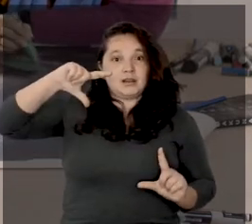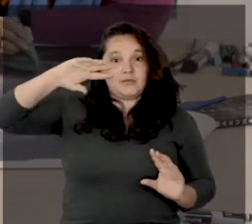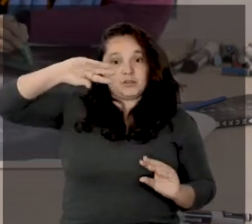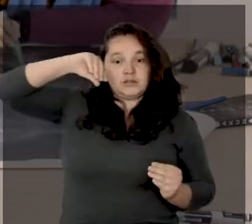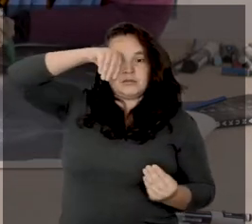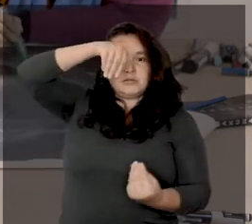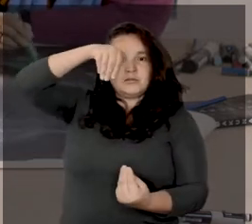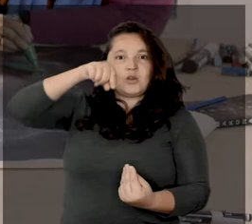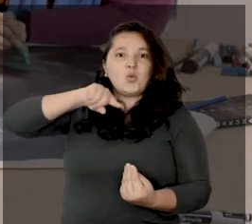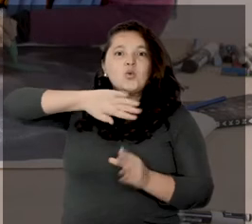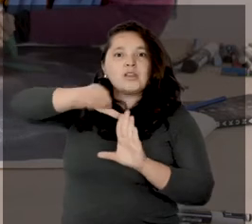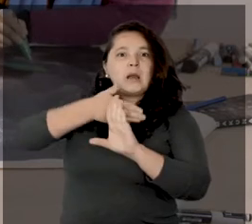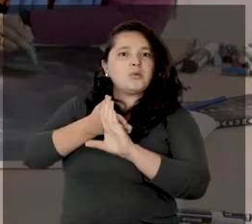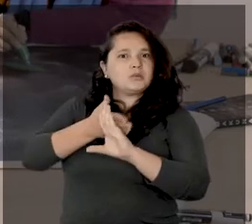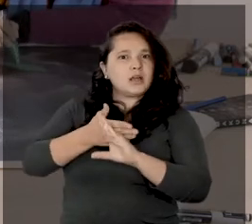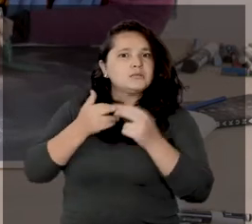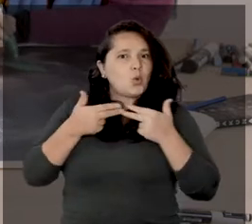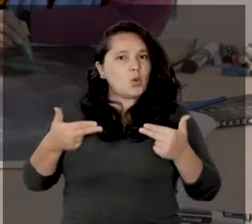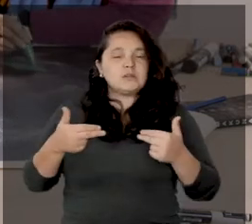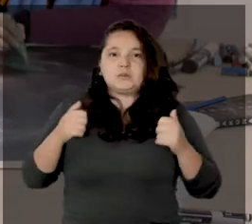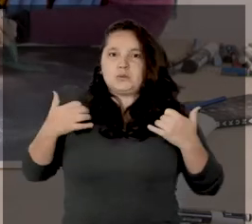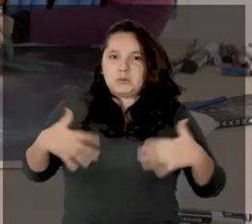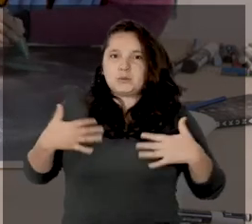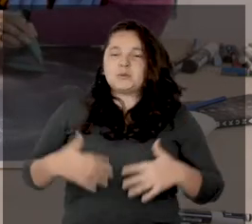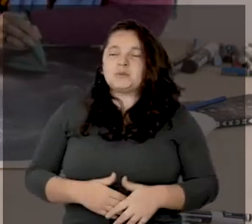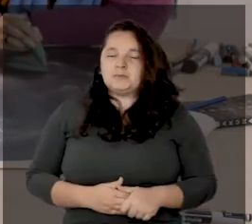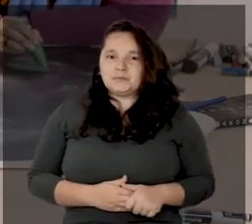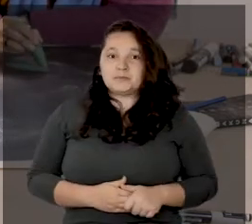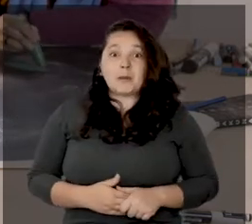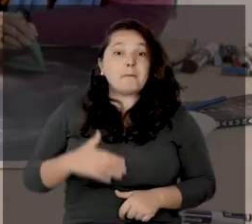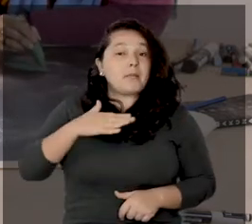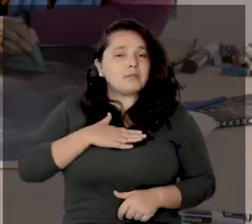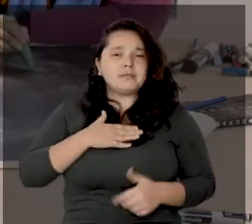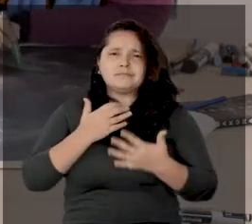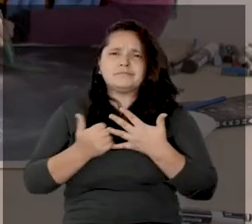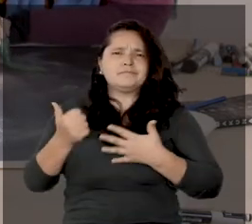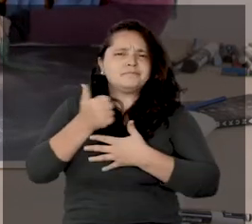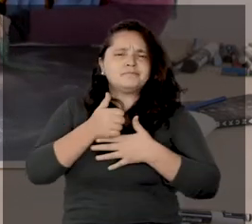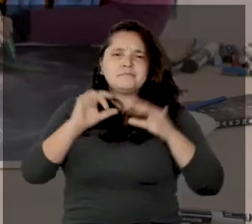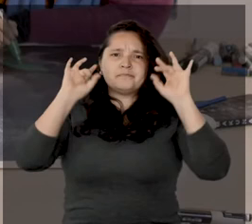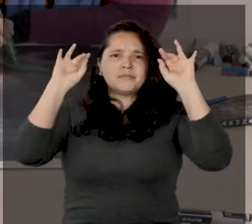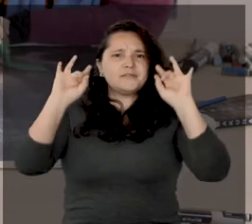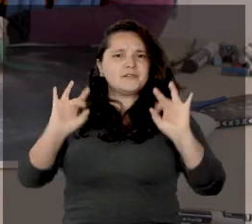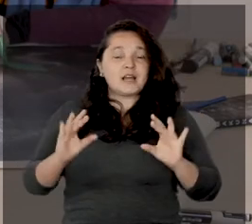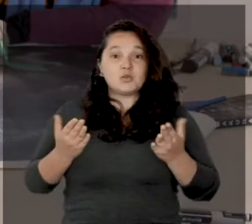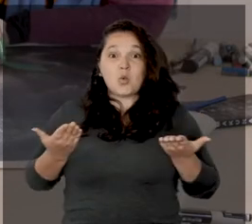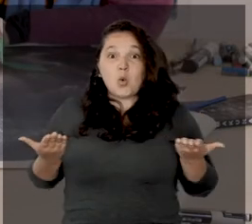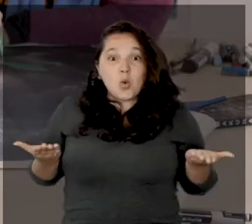assim. E para mim, assim, é um privilégio enorme estar agora dividindo